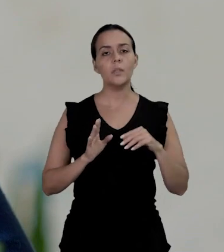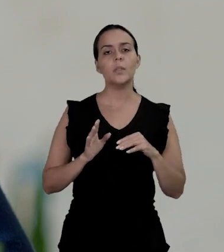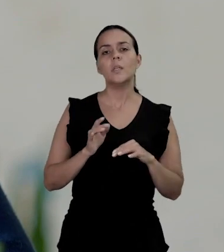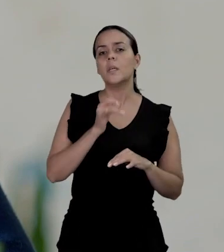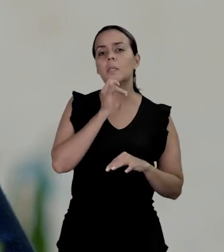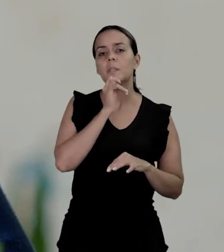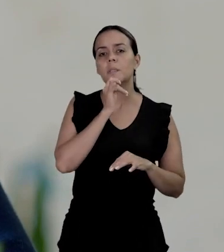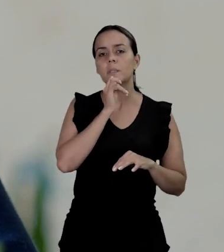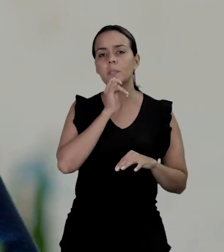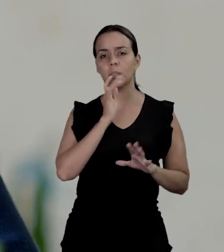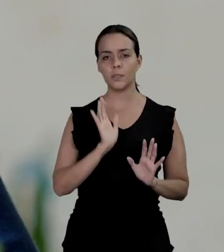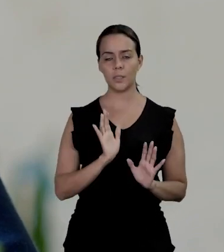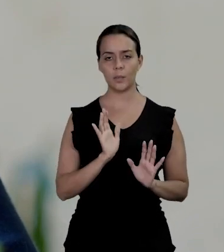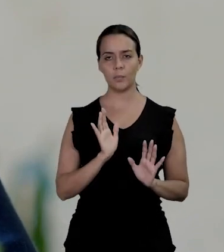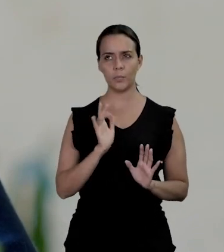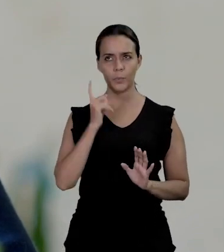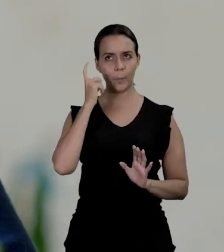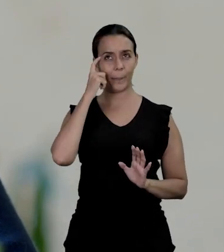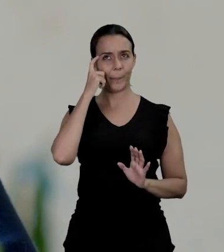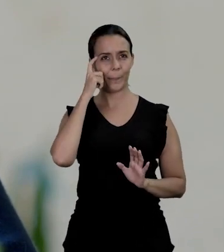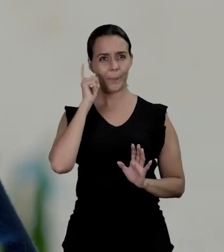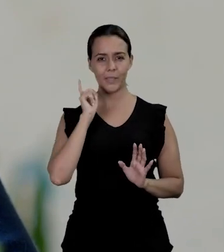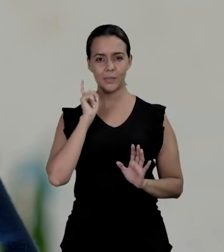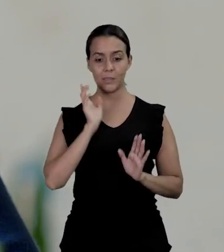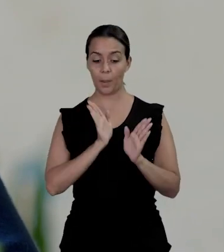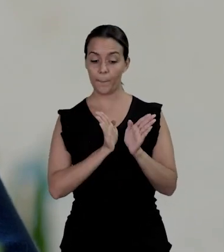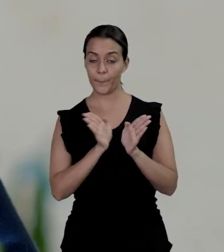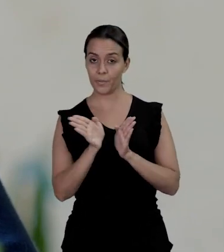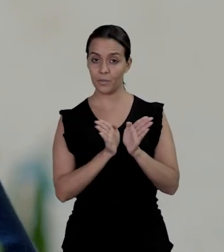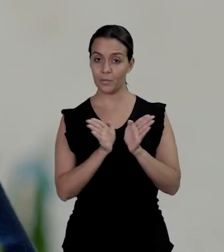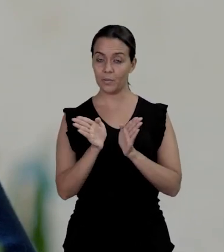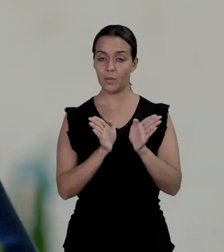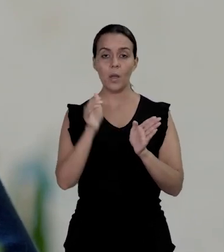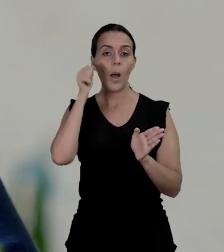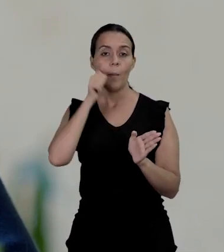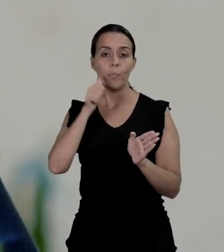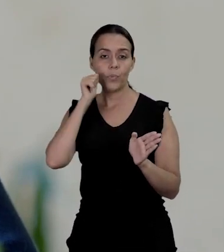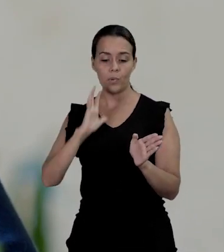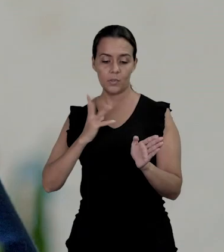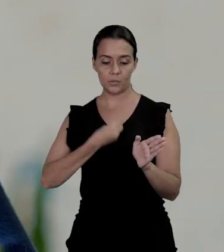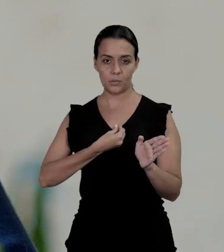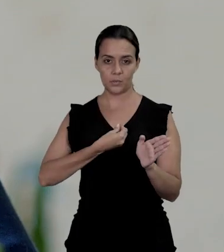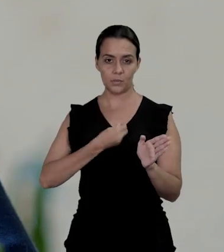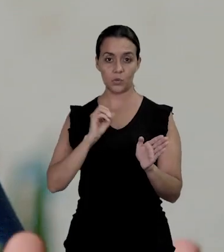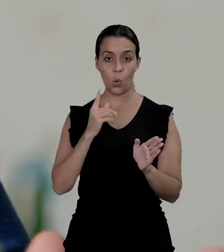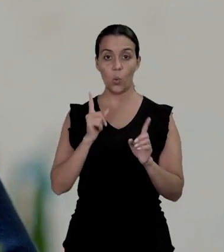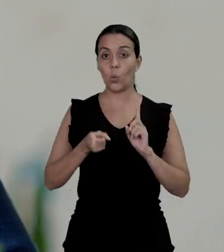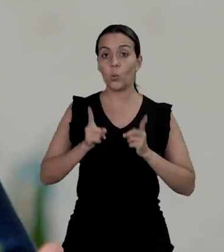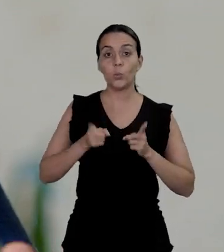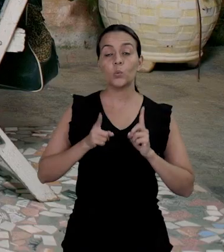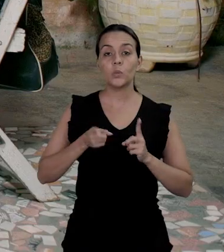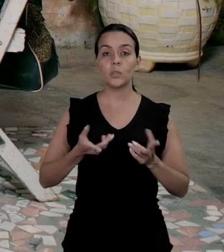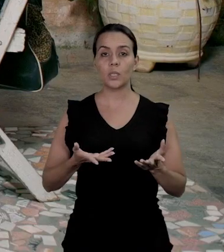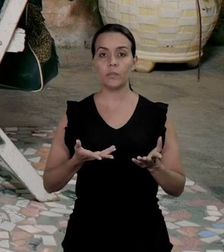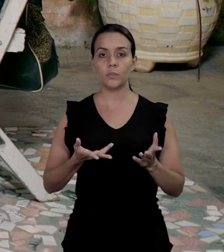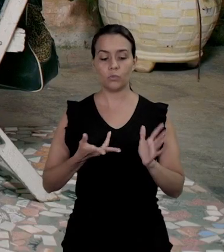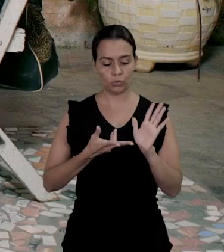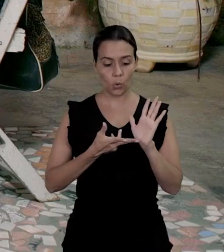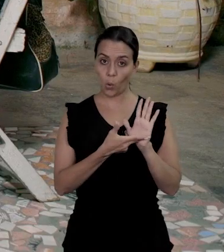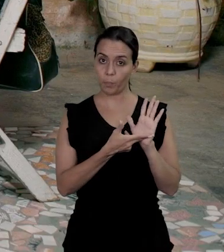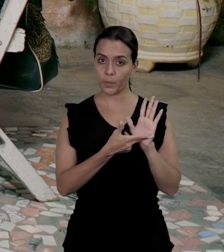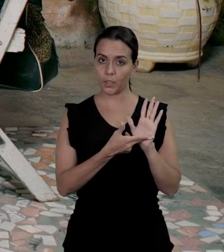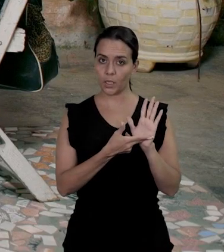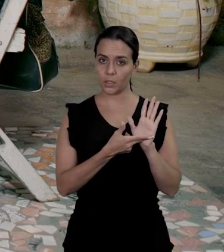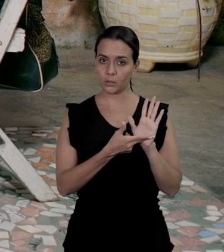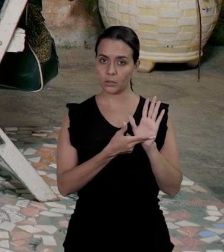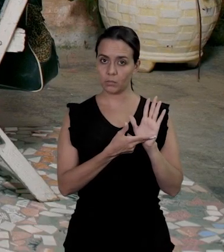sexuais, se você for parar para pensar, por exemplo, sei lá, uma mulher trans ou uma travesti que não